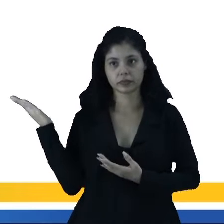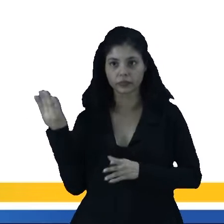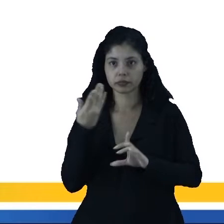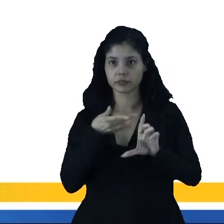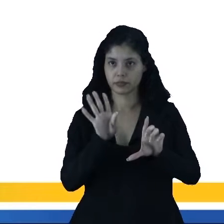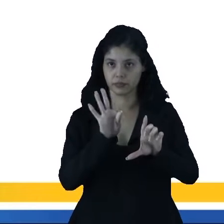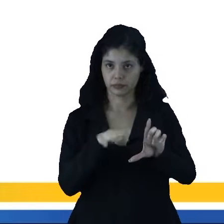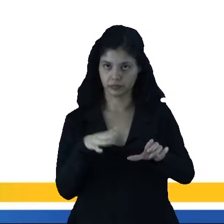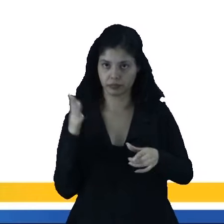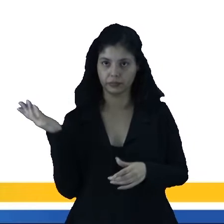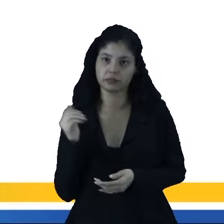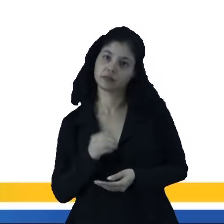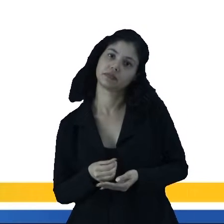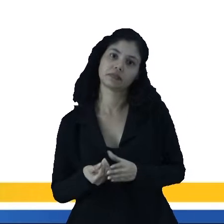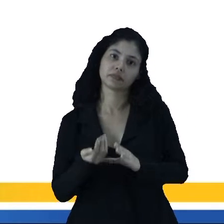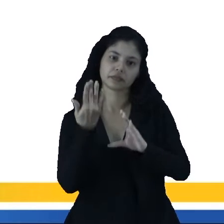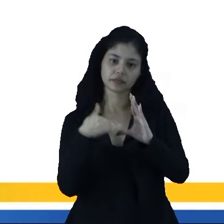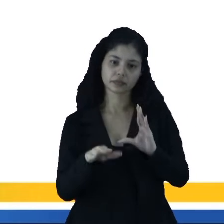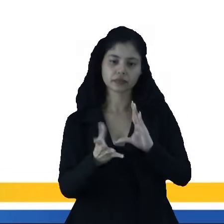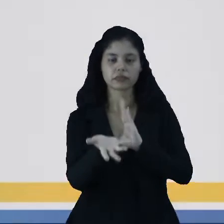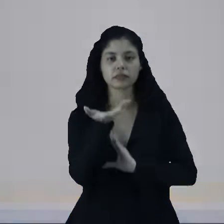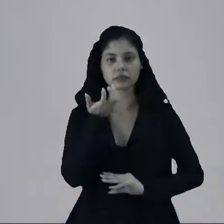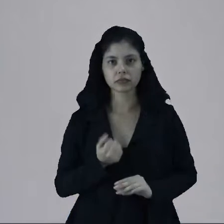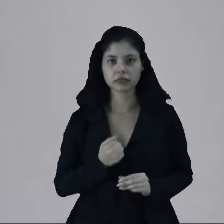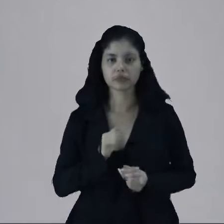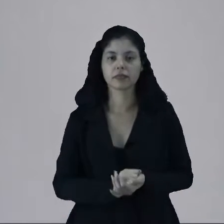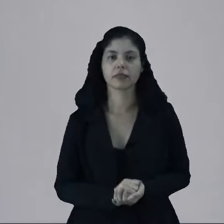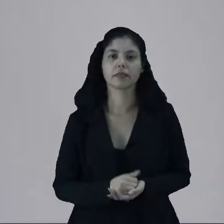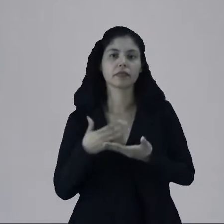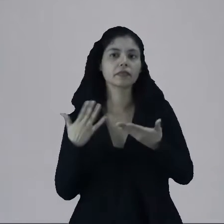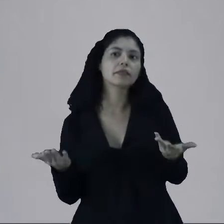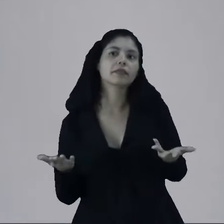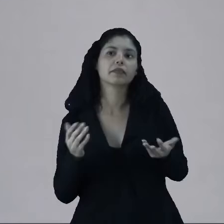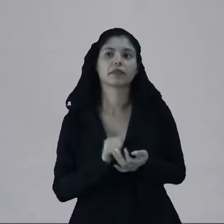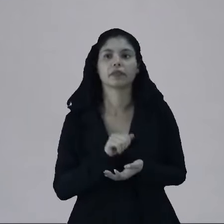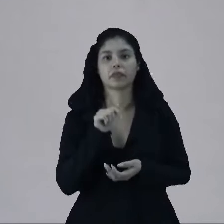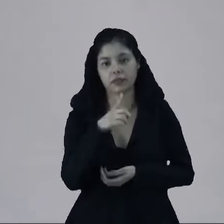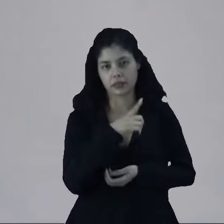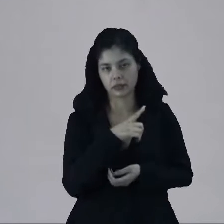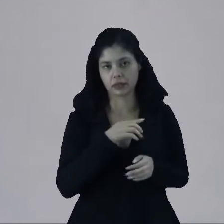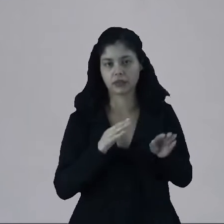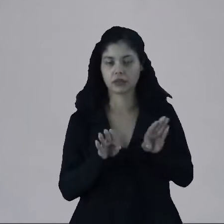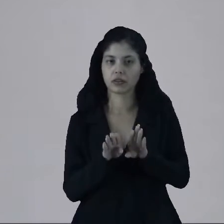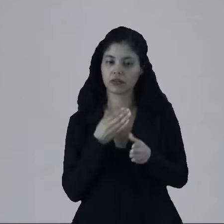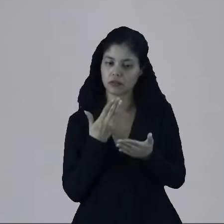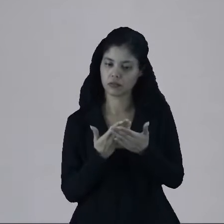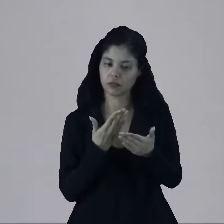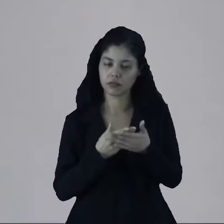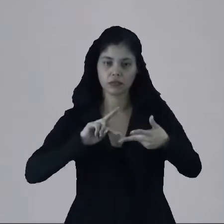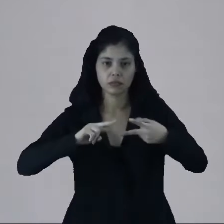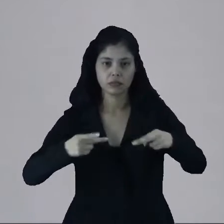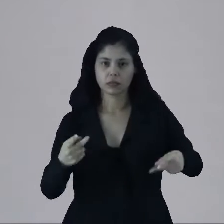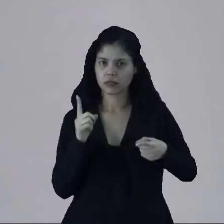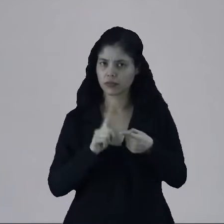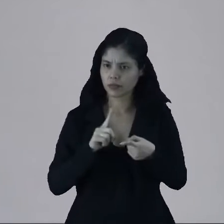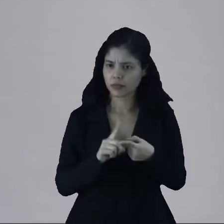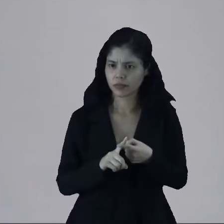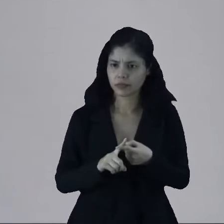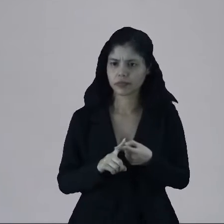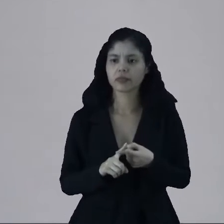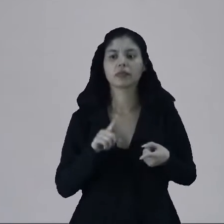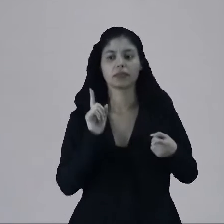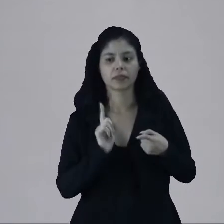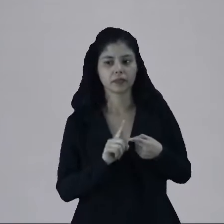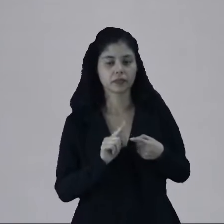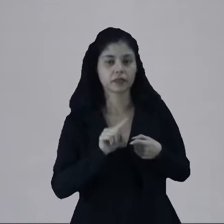tem quem doa para quem recebe de quem. Então, isso tem a ver também com o estudo da genética. Por que tem a ver com o estudo da